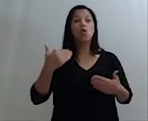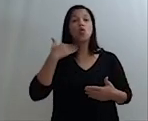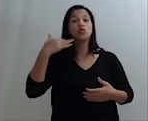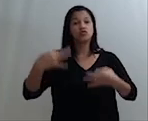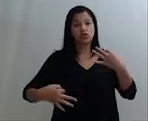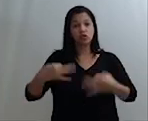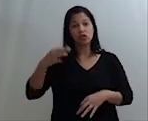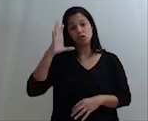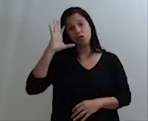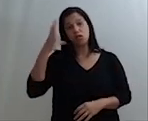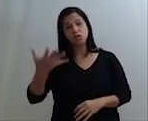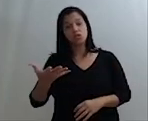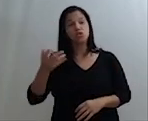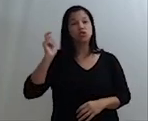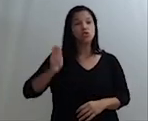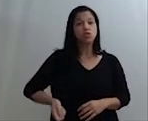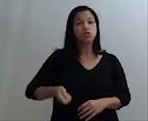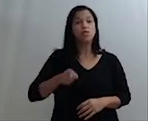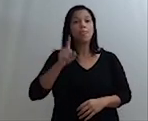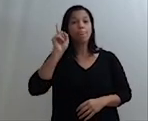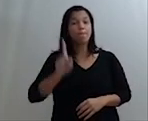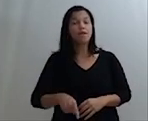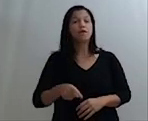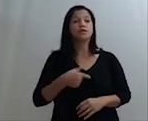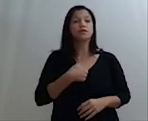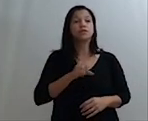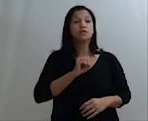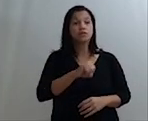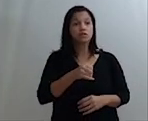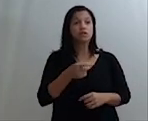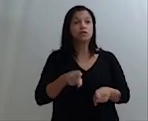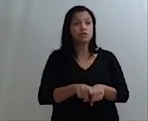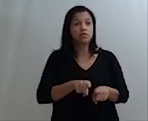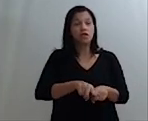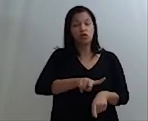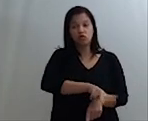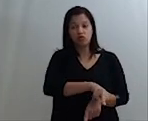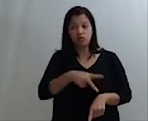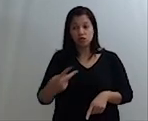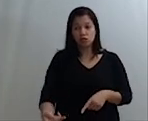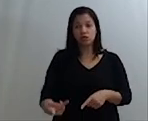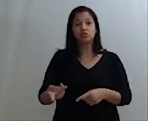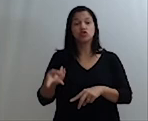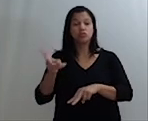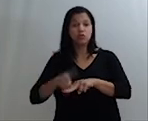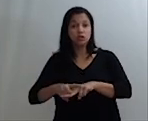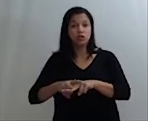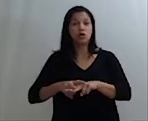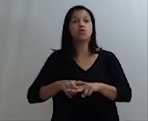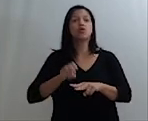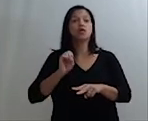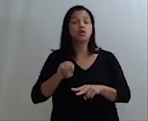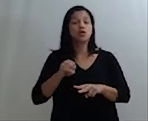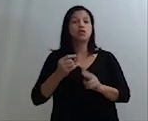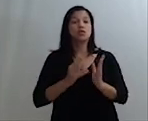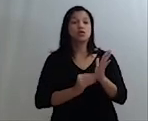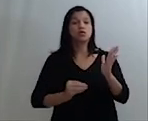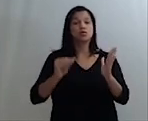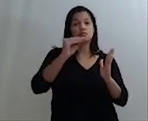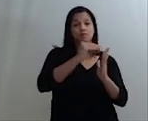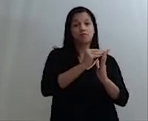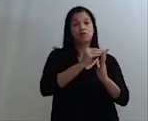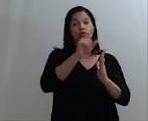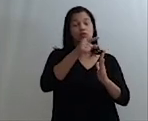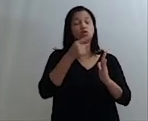que era a possibilidade de decisão pela conversão da prisão e após enviasse os autos o juízo ao